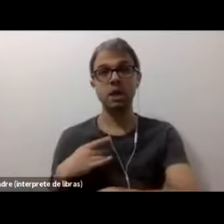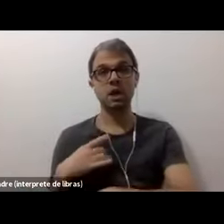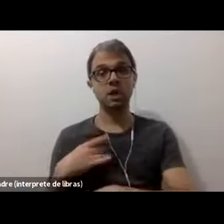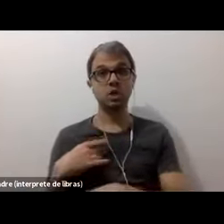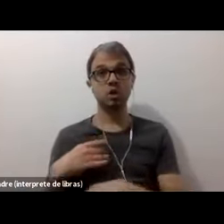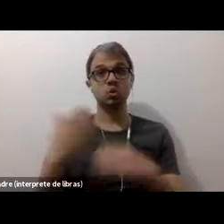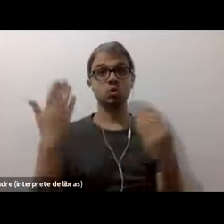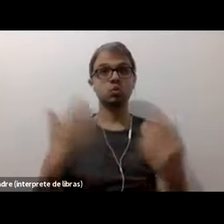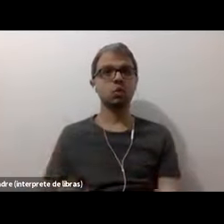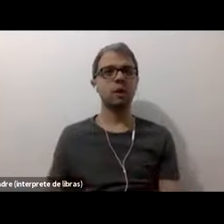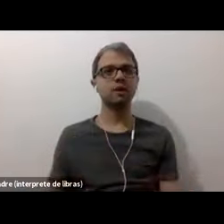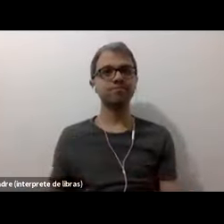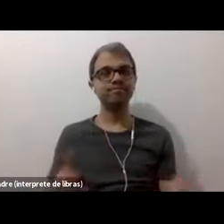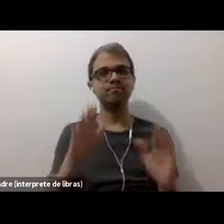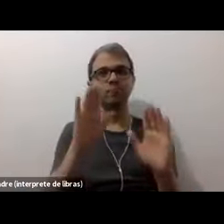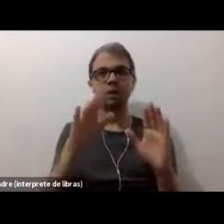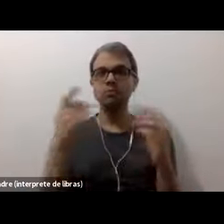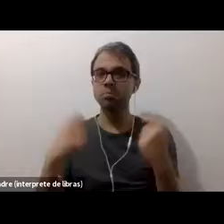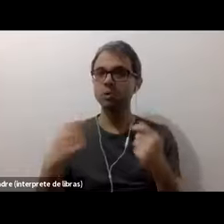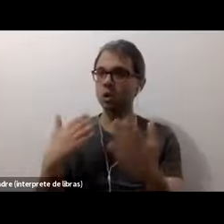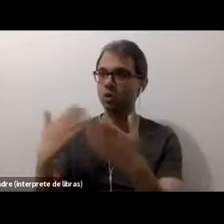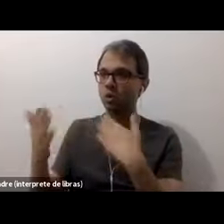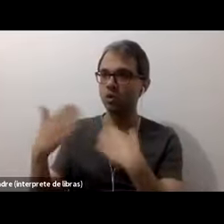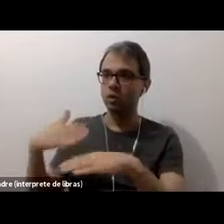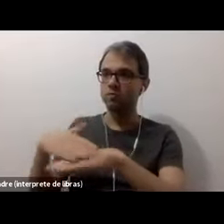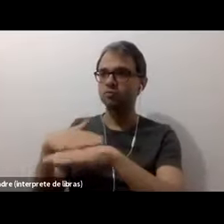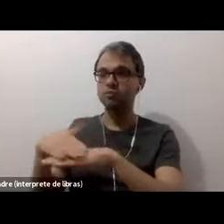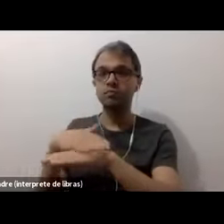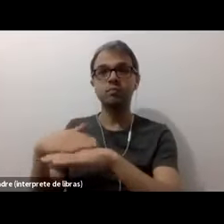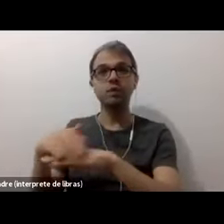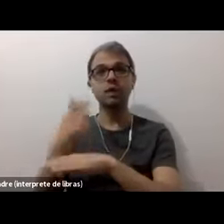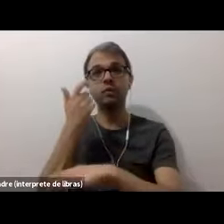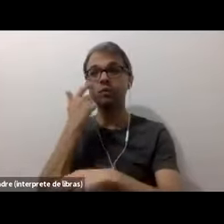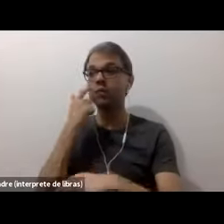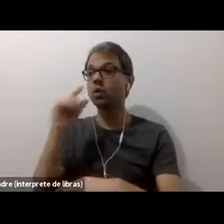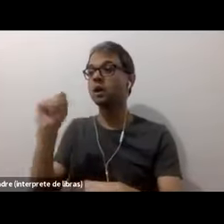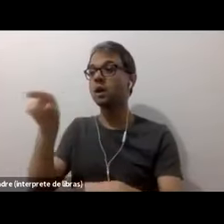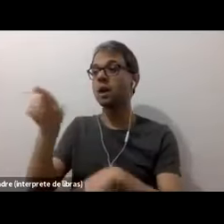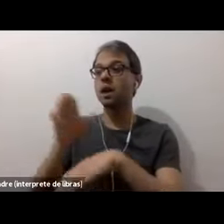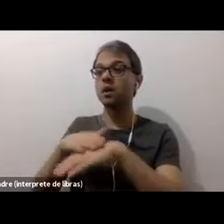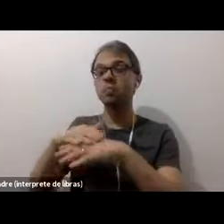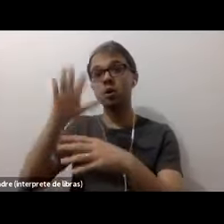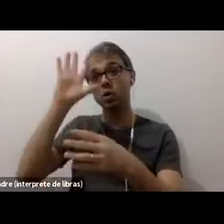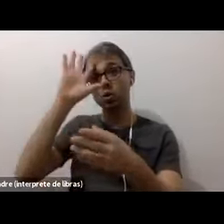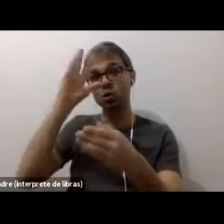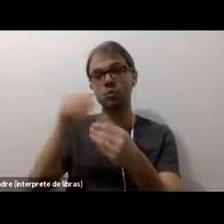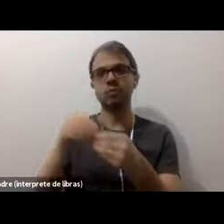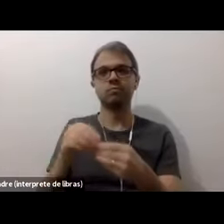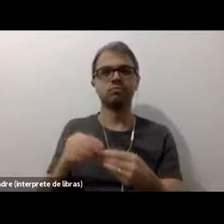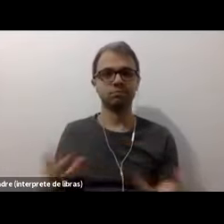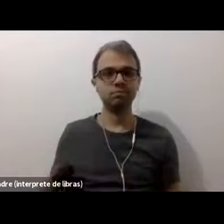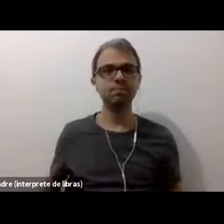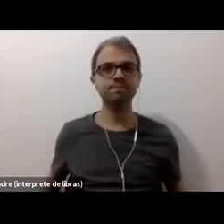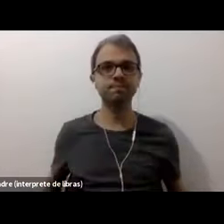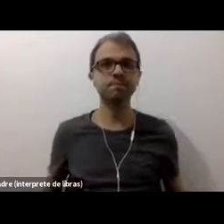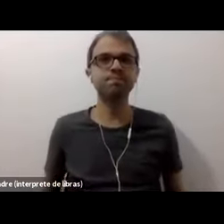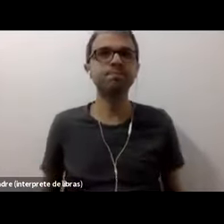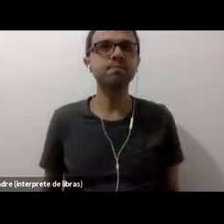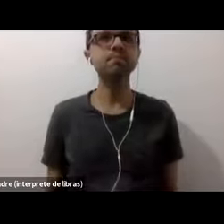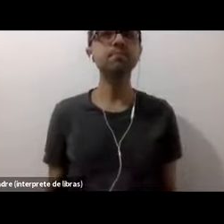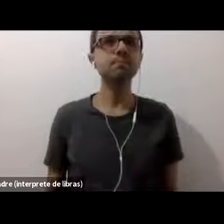poder conversar de acordo com o que elas possam compreender naquele momento. E a gente